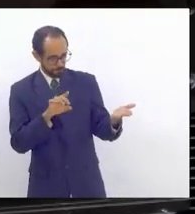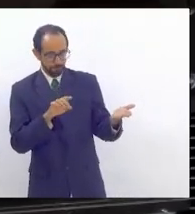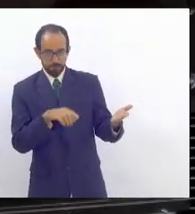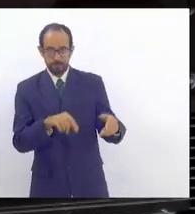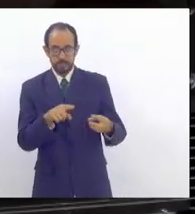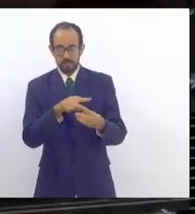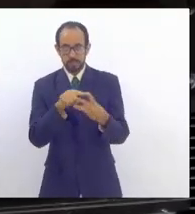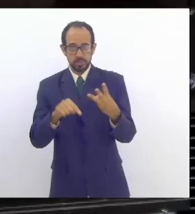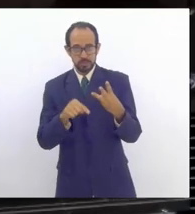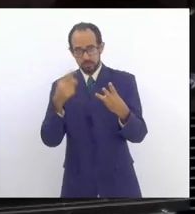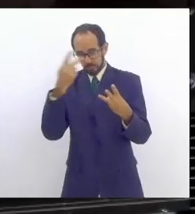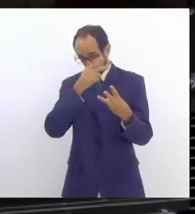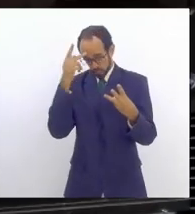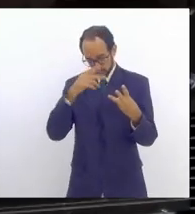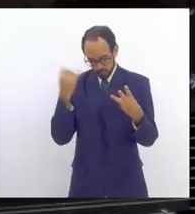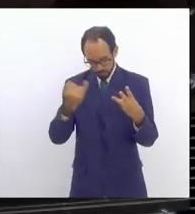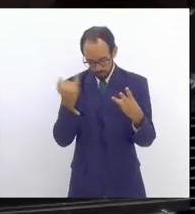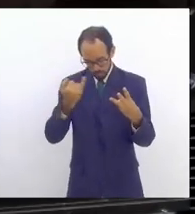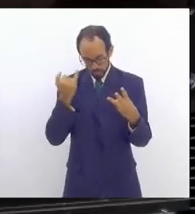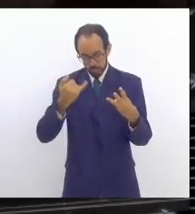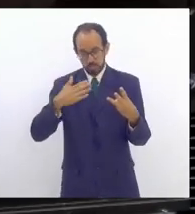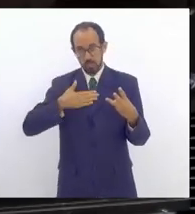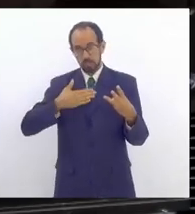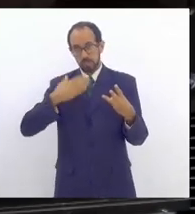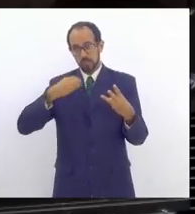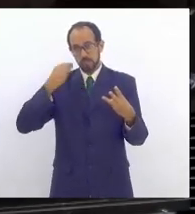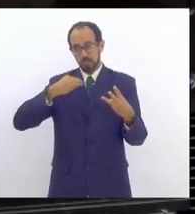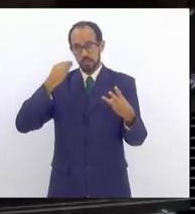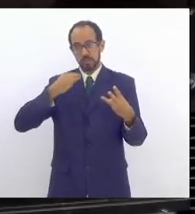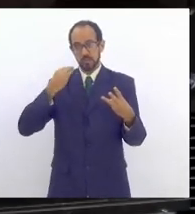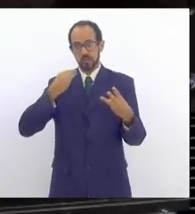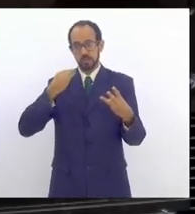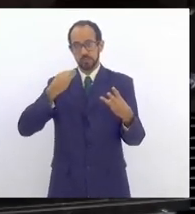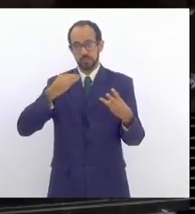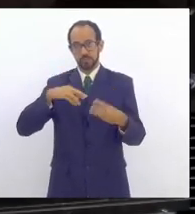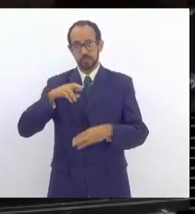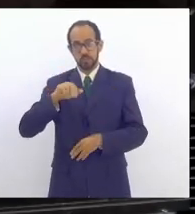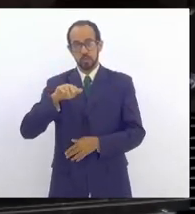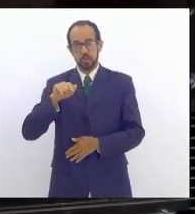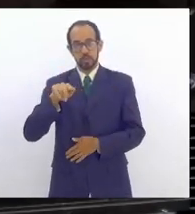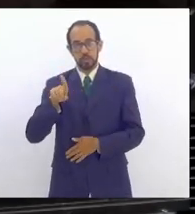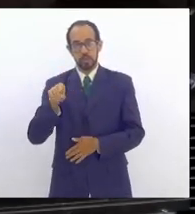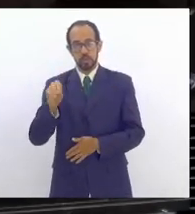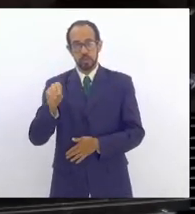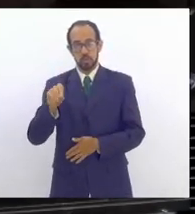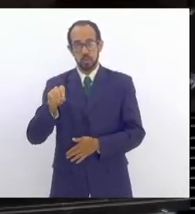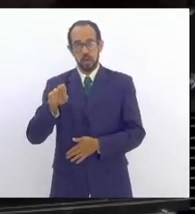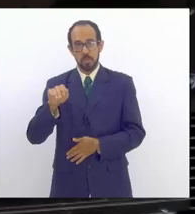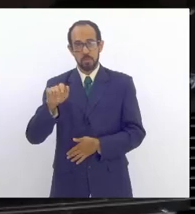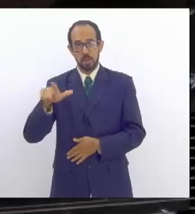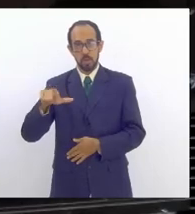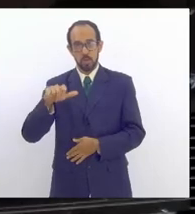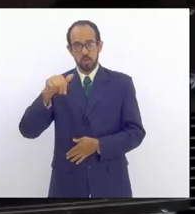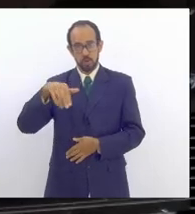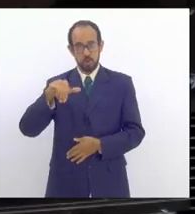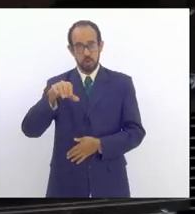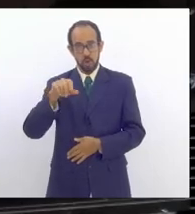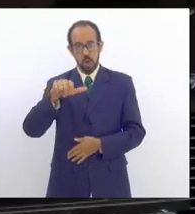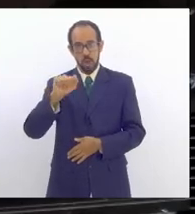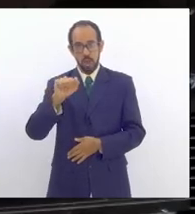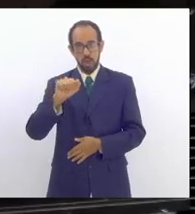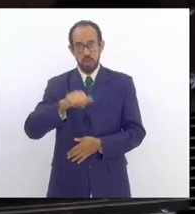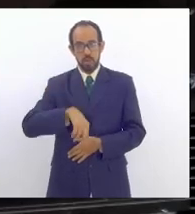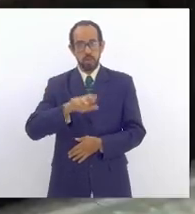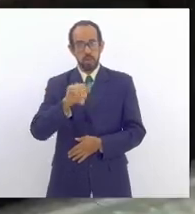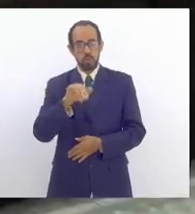foram fundamentais nessa minha trajetória: o Rodrigo Abel, o Nicola Mitione e o Rodrigo Bacelar.